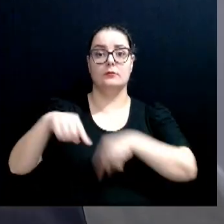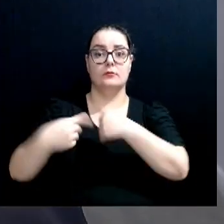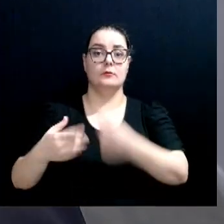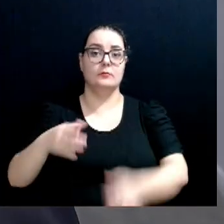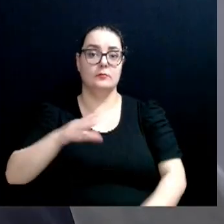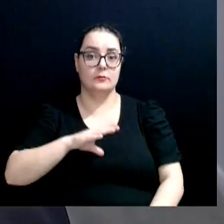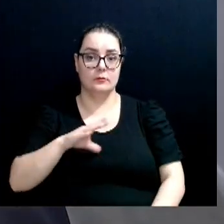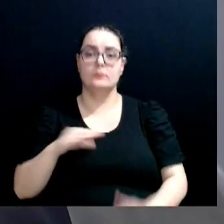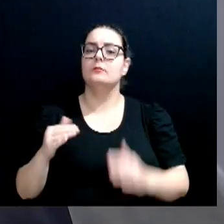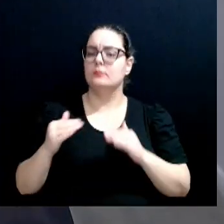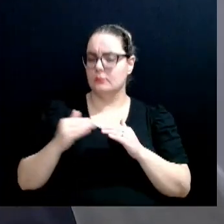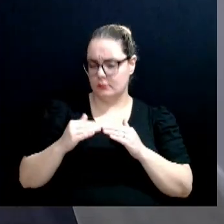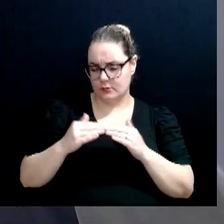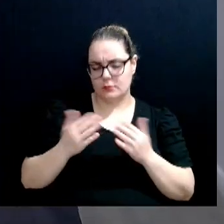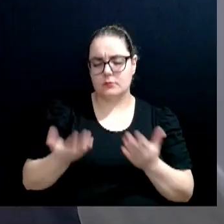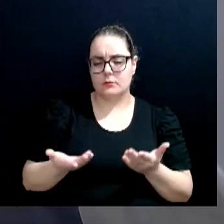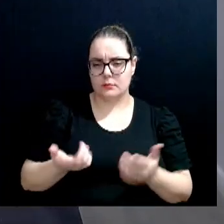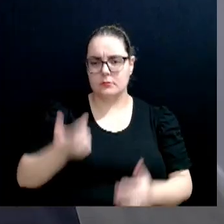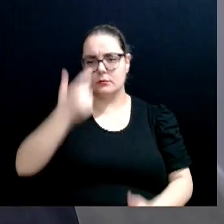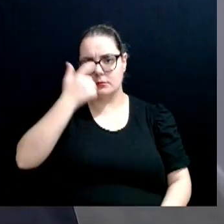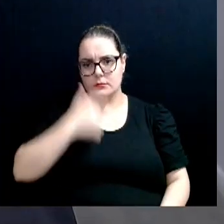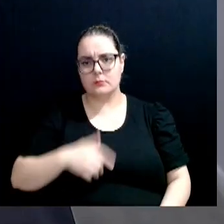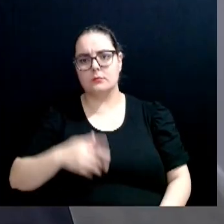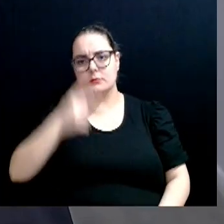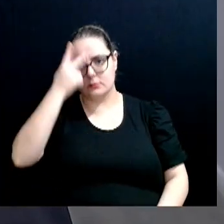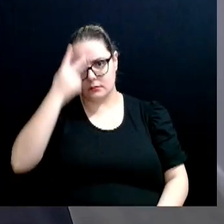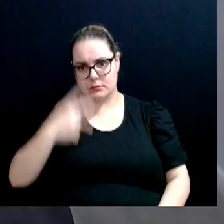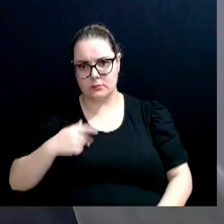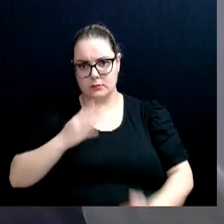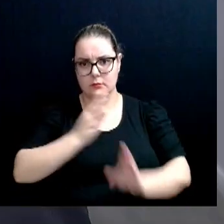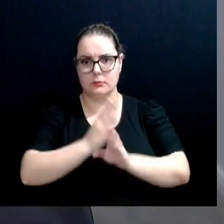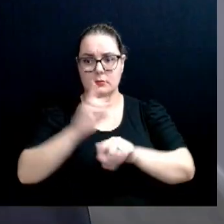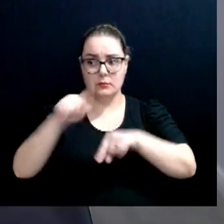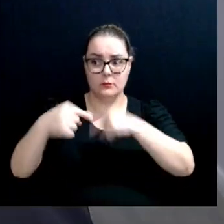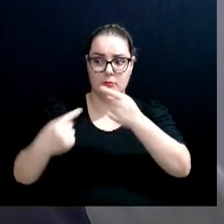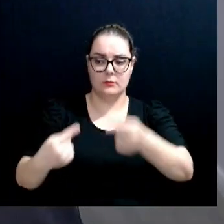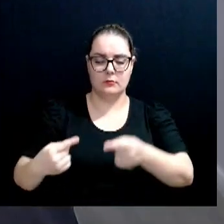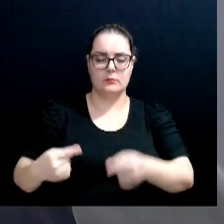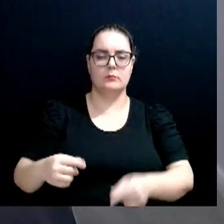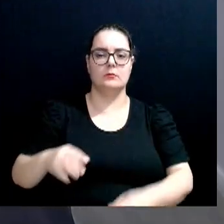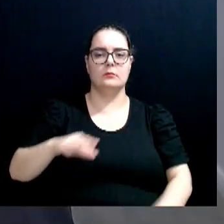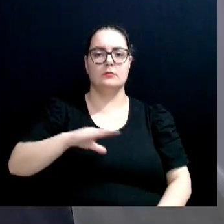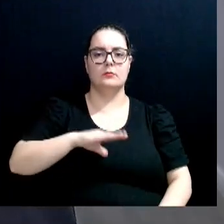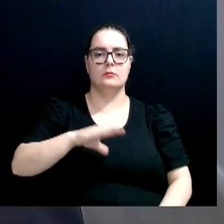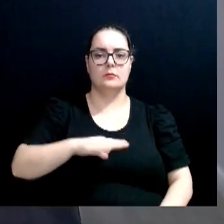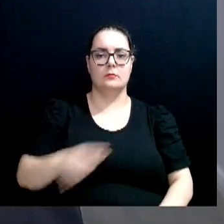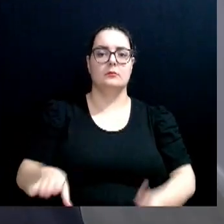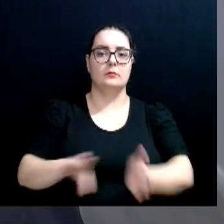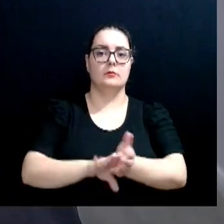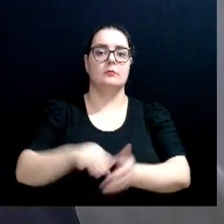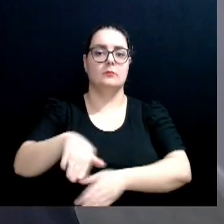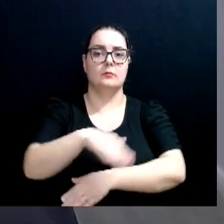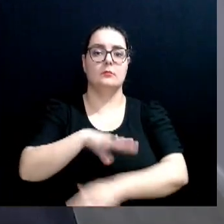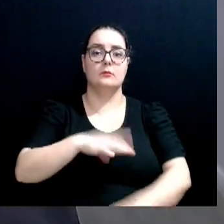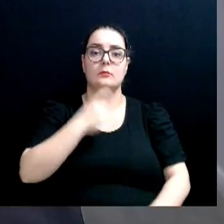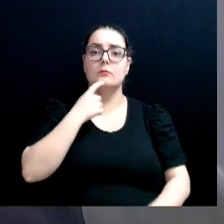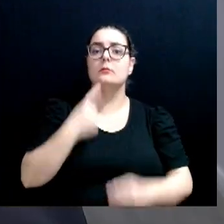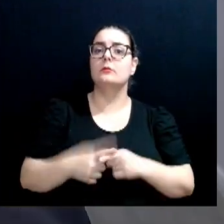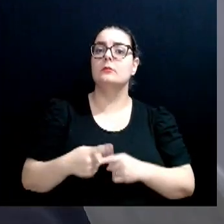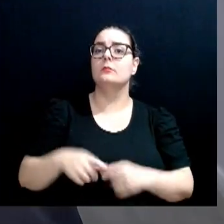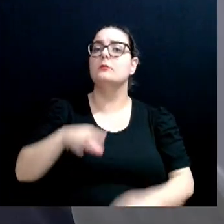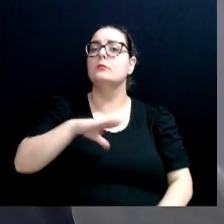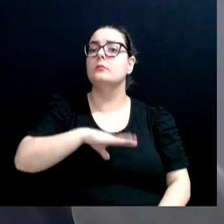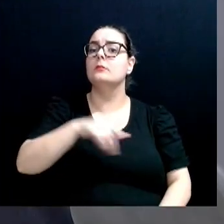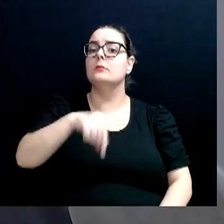isso, porque eu mesmo já identifiquei pessoas de fora chegando nas ruas de Campinas. Mas por que eles vêm para Campinas? Eles vêm para Campinas porque Campinas